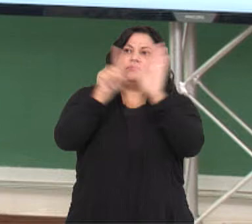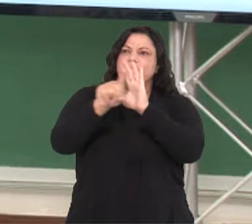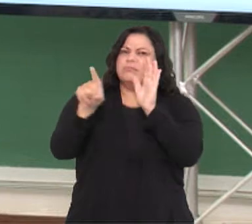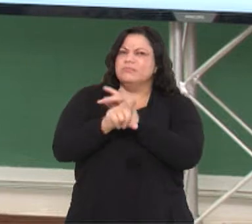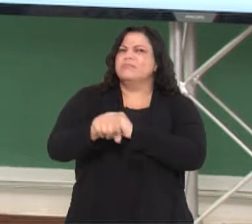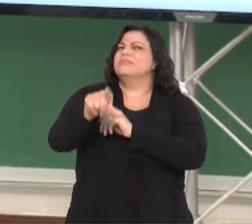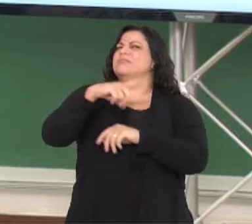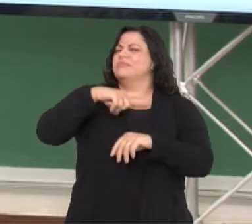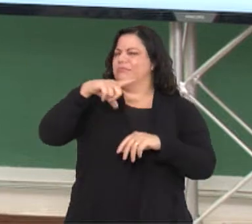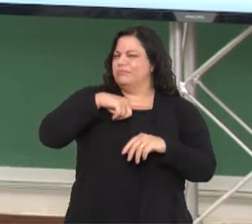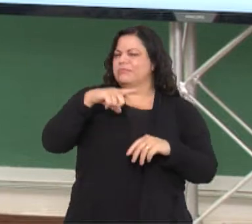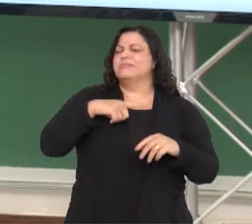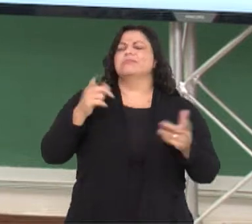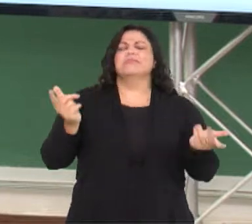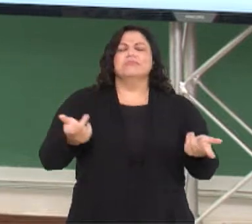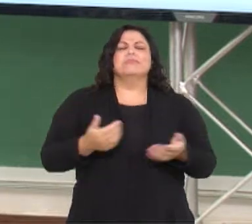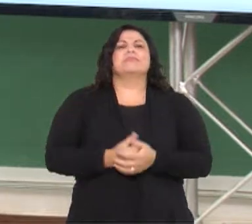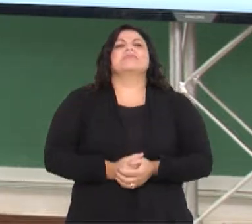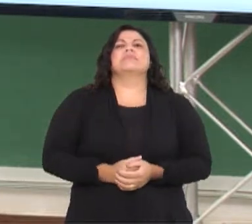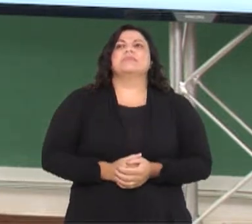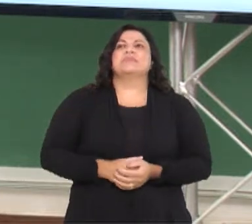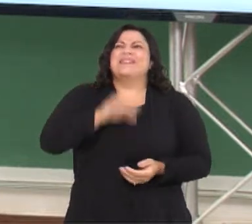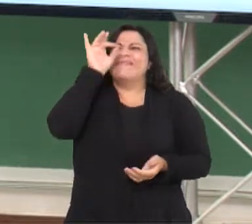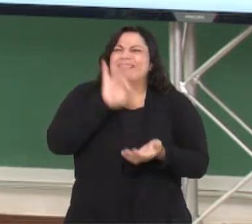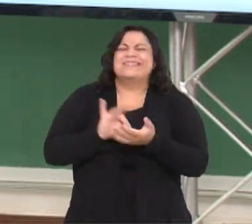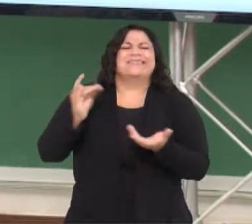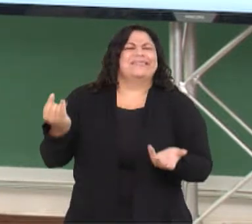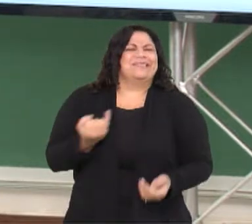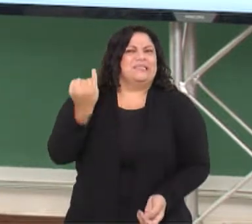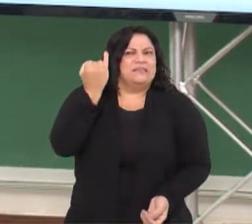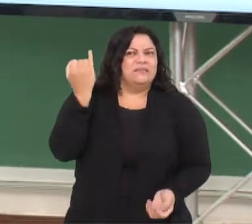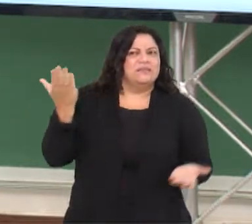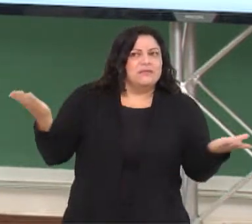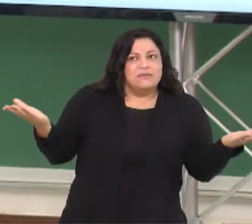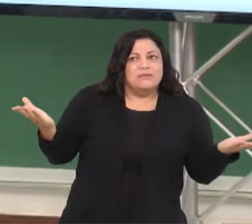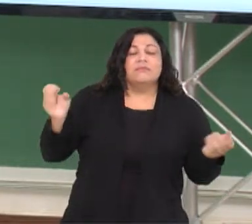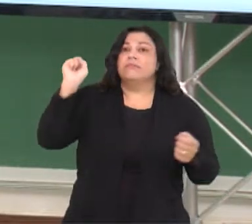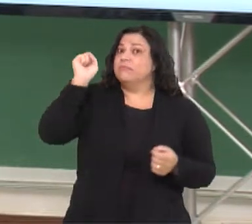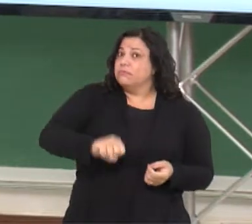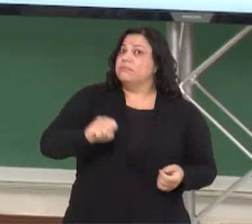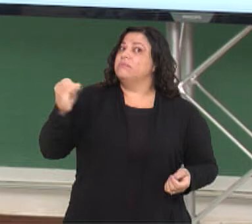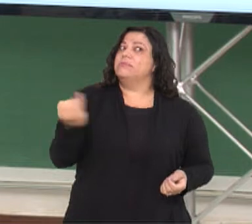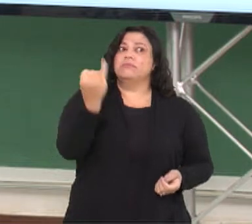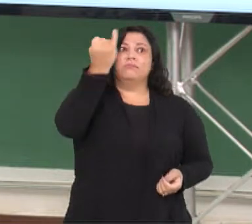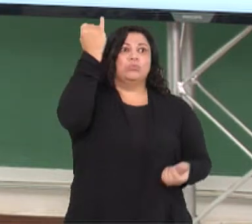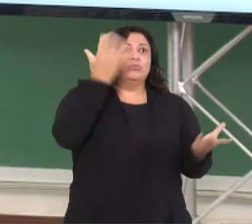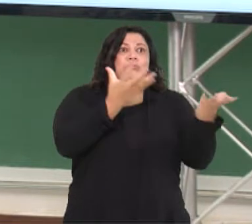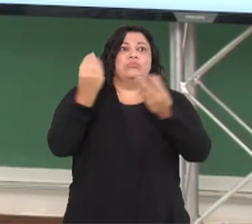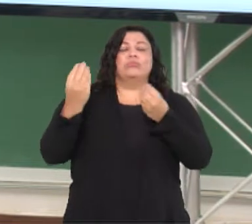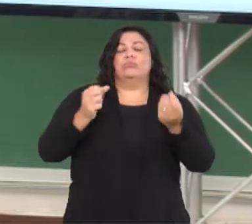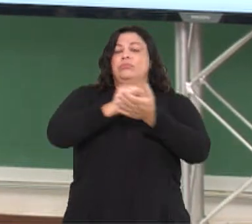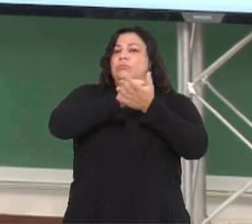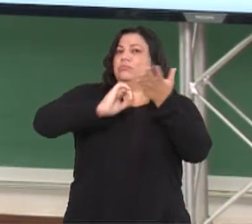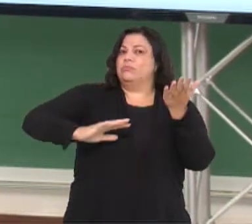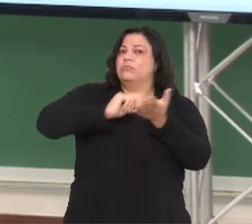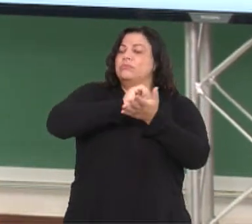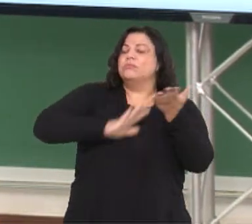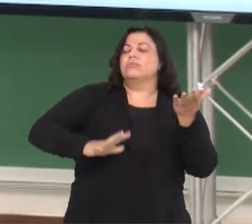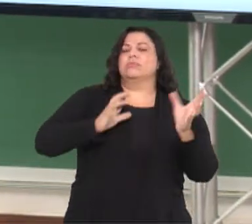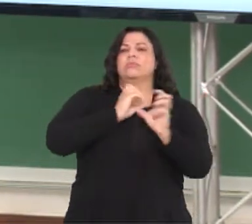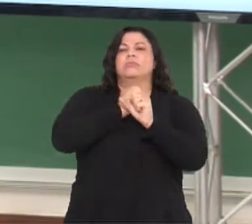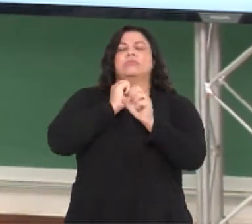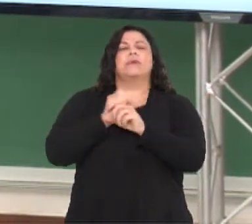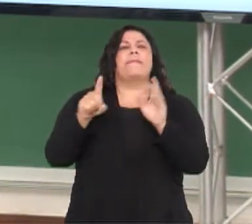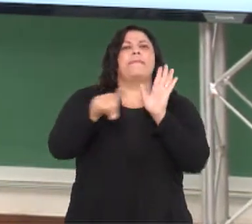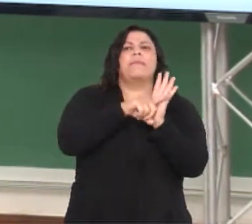têm, vocês sempre estão achando, professor, realmente vai ser importante? Gente, muito importante. Porque para cada exercício que você faz aqui, de adição, de